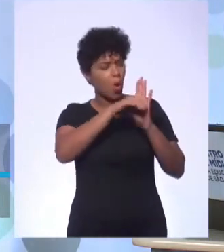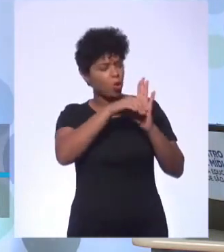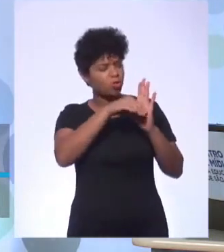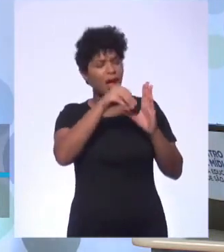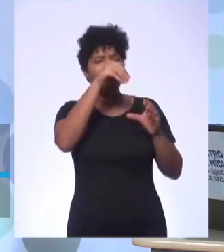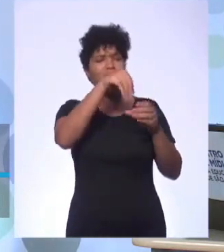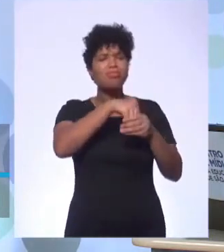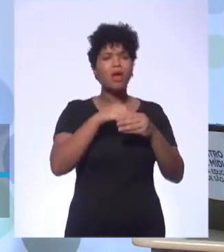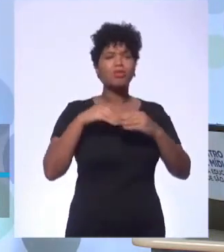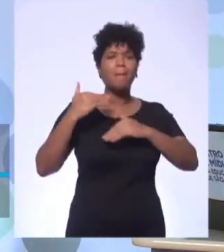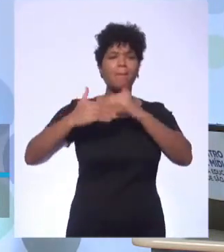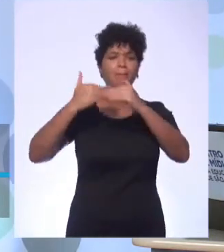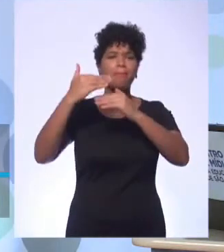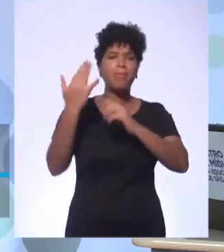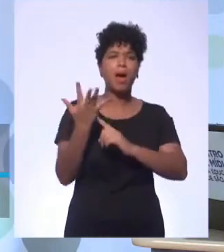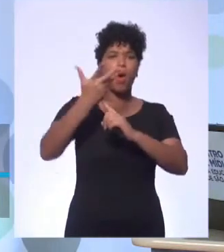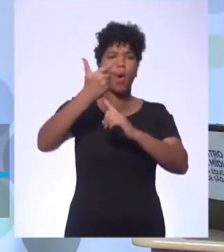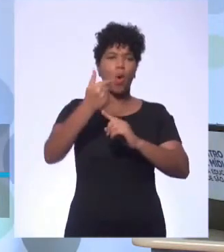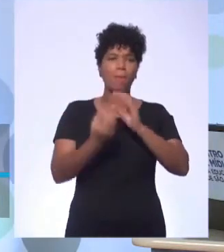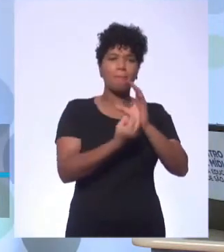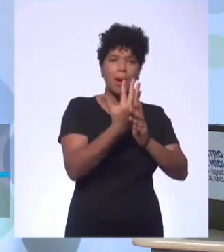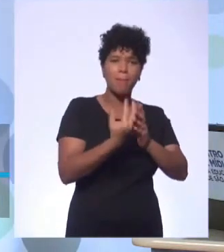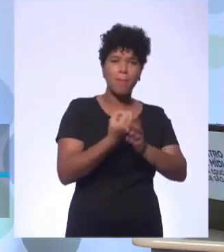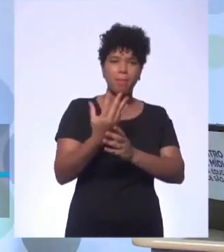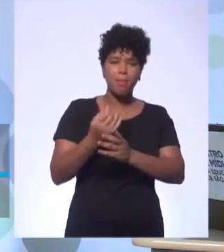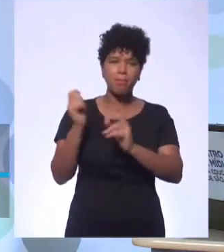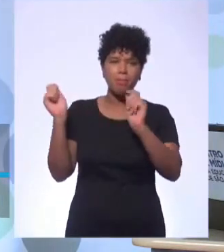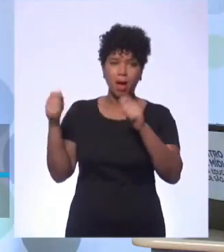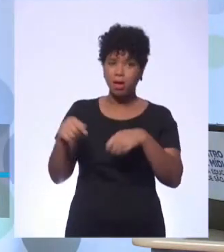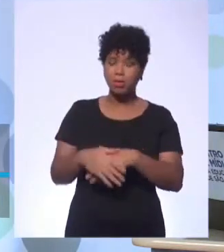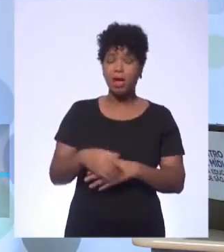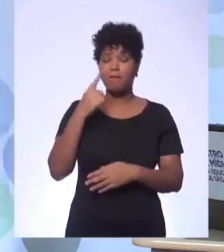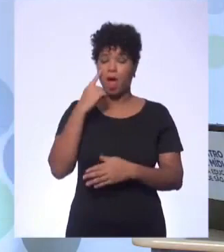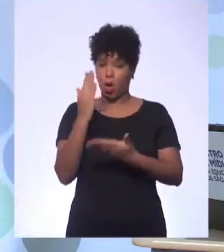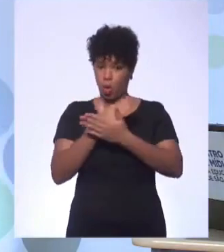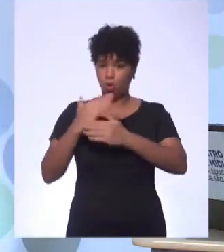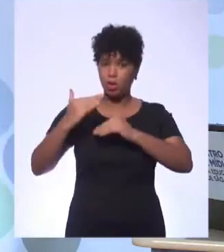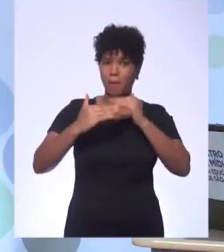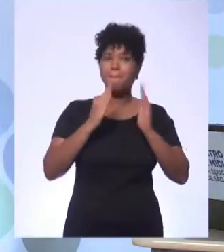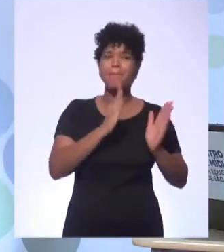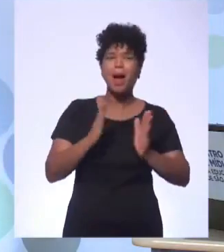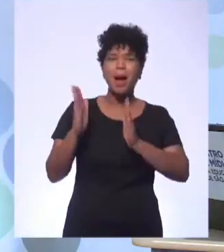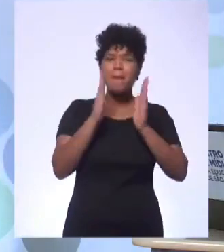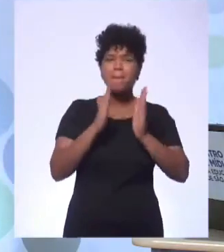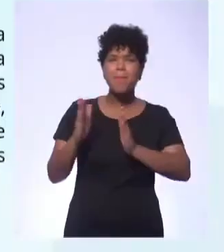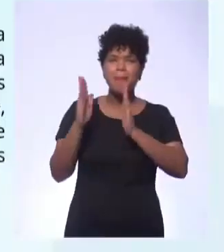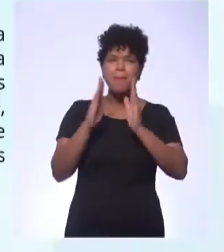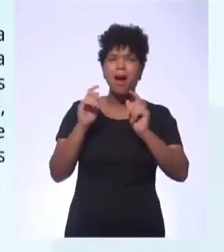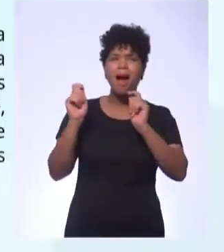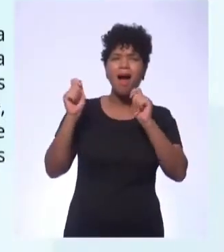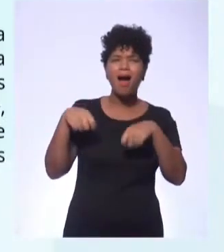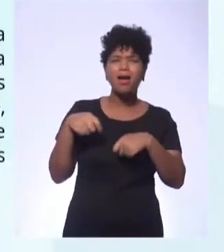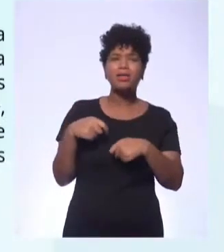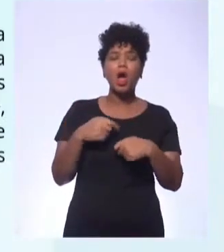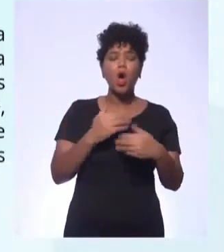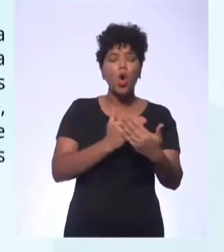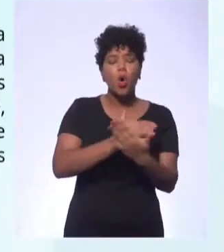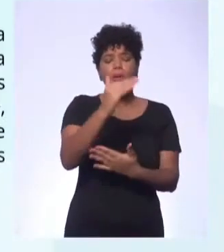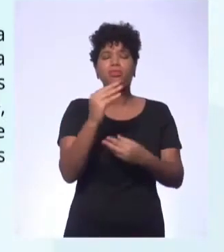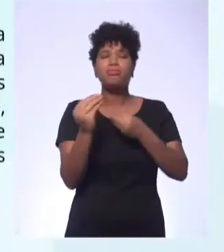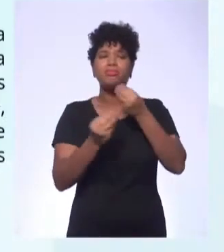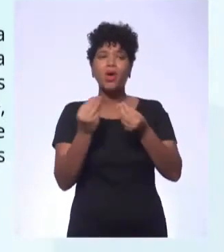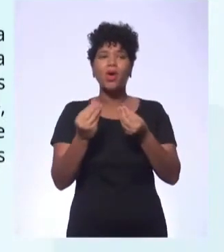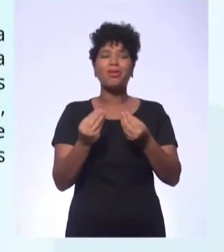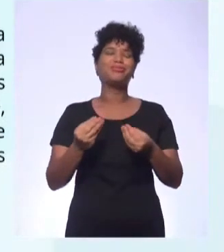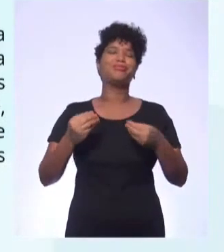dentro desses processos criativos artísticos que a gente tem, tá? Então, gente, os processos criativos, artísticos, eles surgem de uma necessidade.